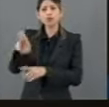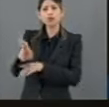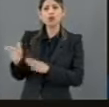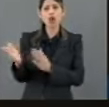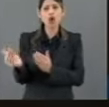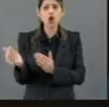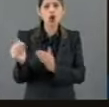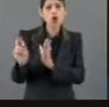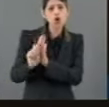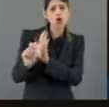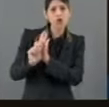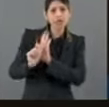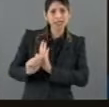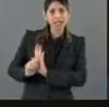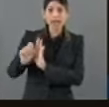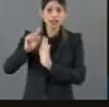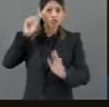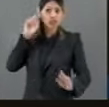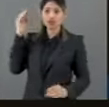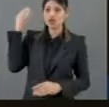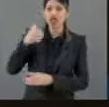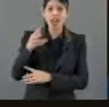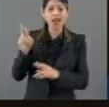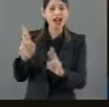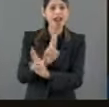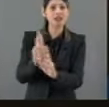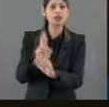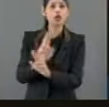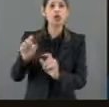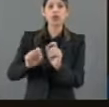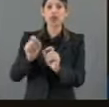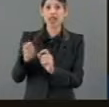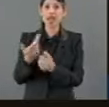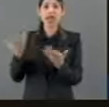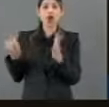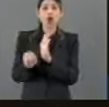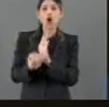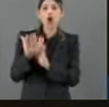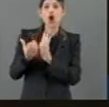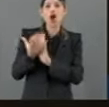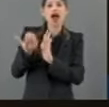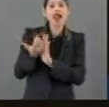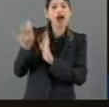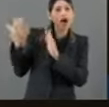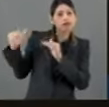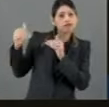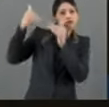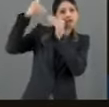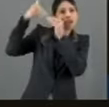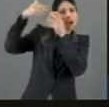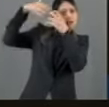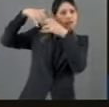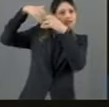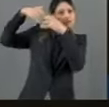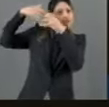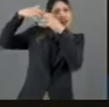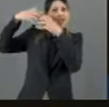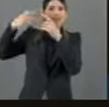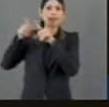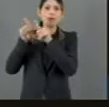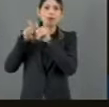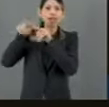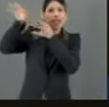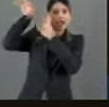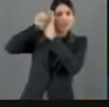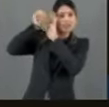está diretamente relacionado com a diminuição da espessura dos cortes cerebrais, com a diminuição dos